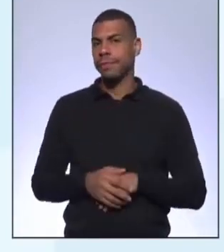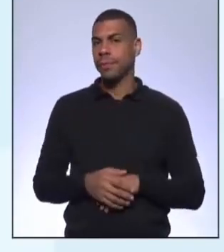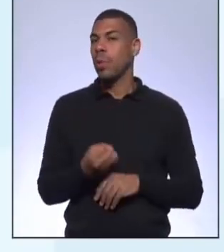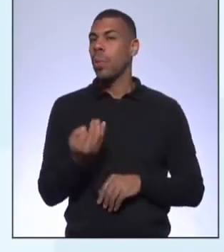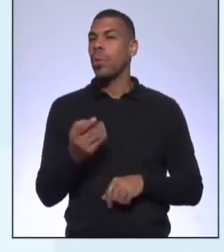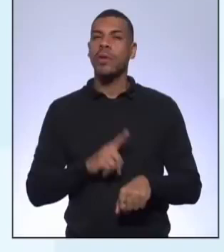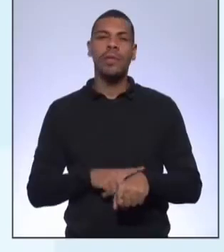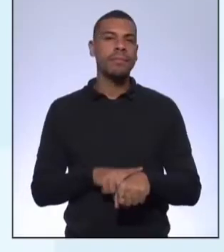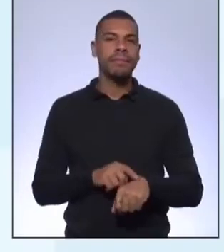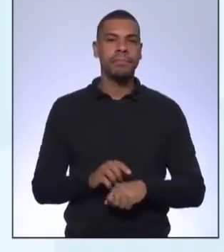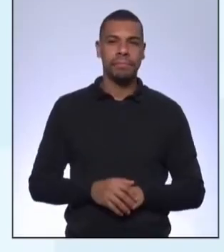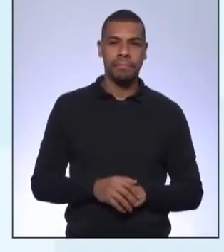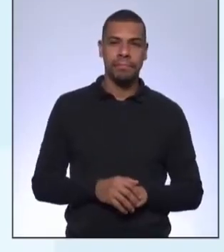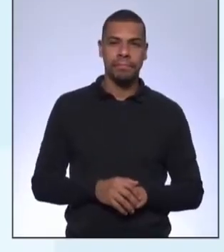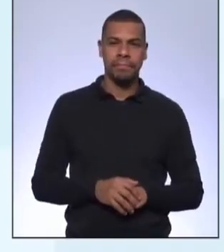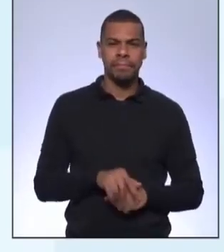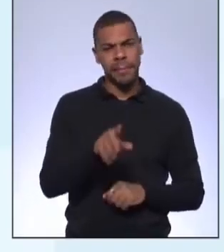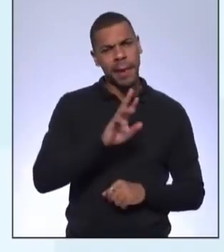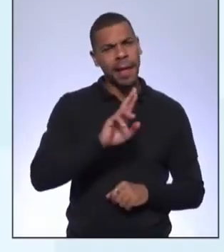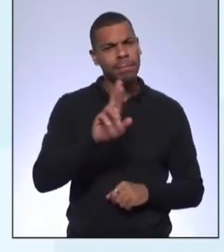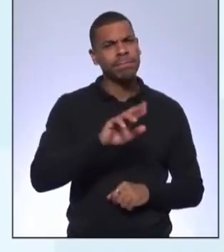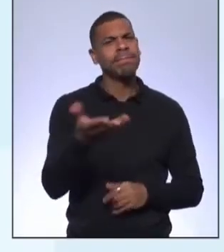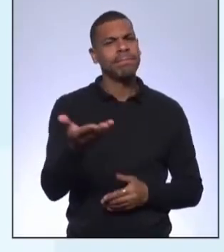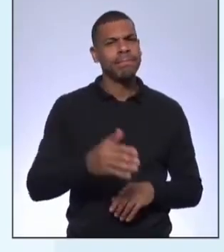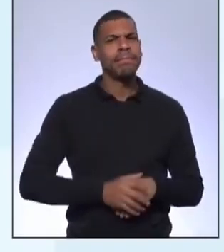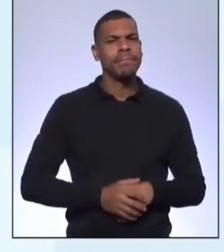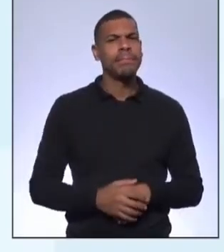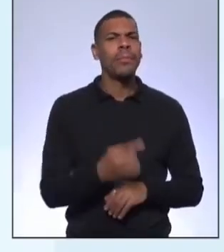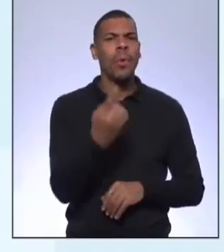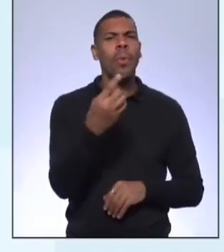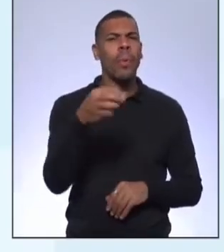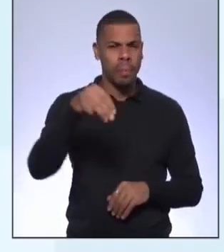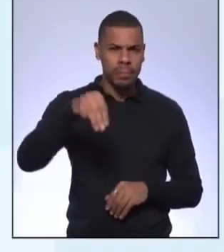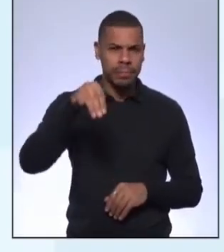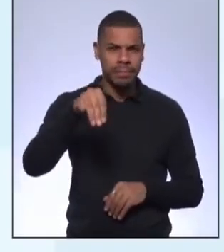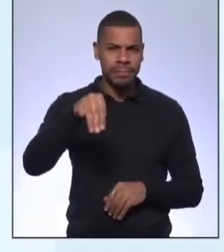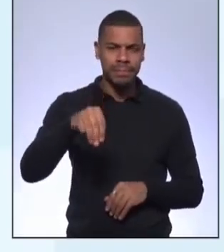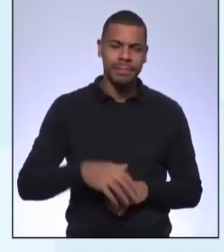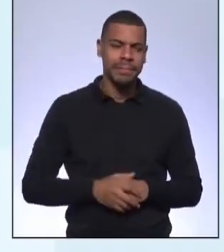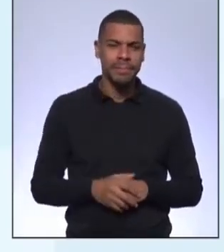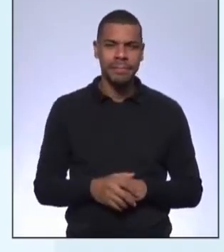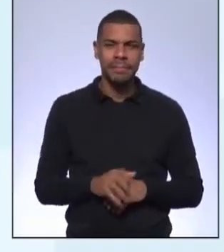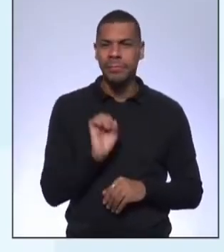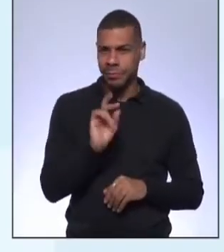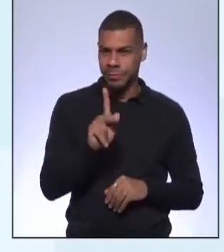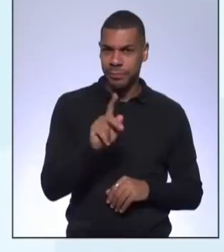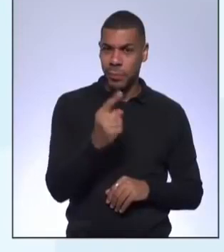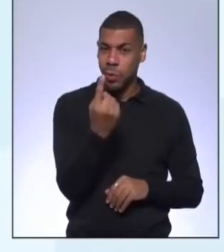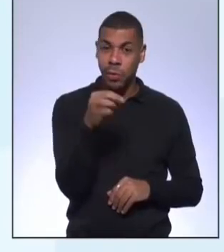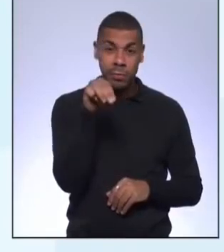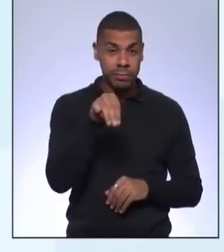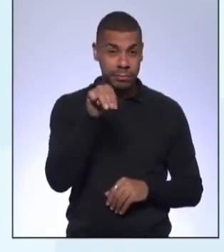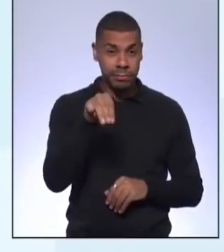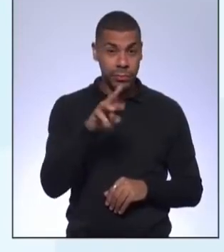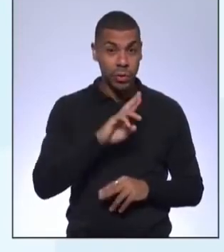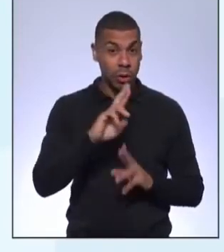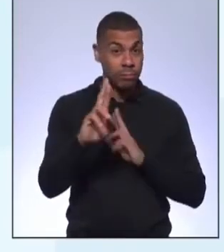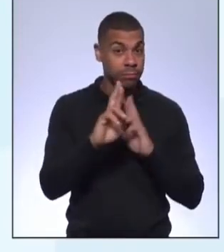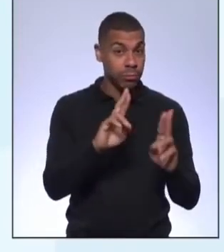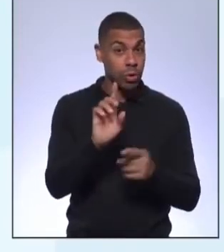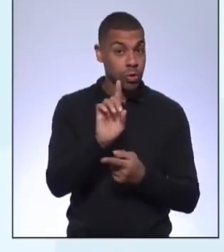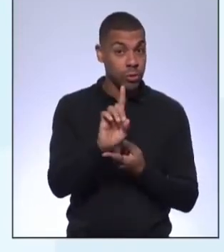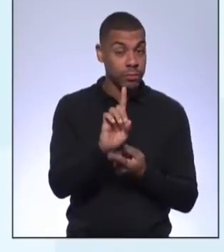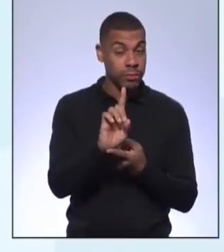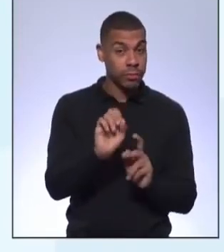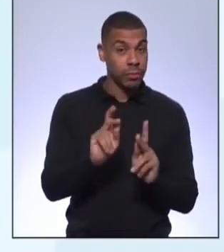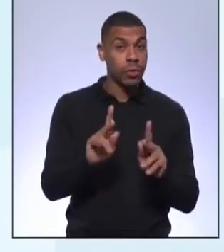Jonas? Esse daí é rapidinho, eles conseguem fazer. Um minutinho? Você acha? 1 minuto? 1 minutinho, tá Beleza, bom? 1 minuto aí para vocês. Só respondam a D. O